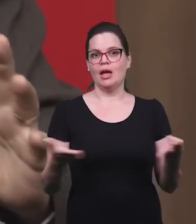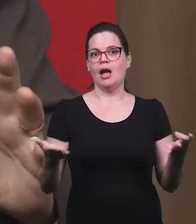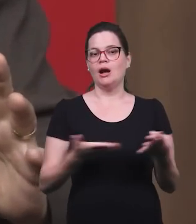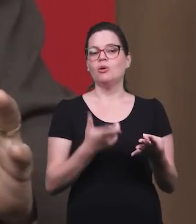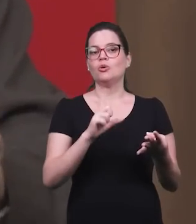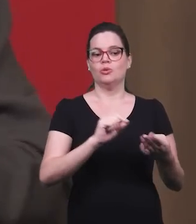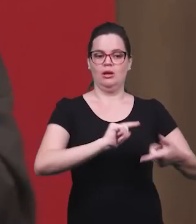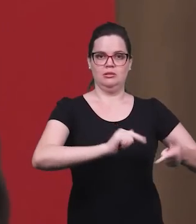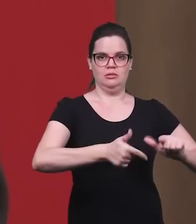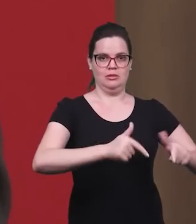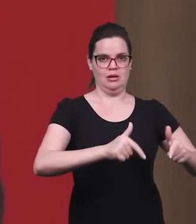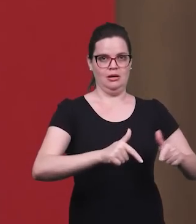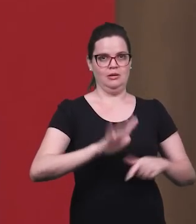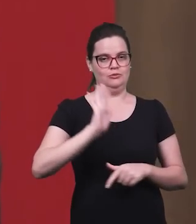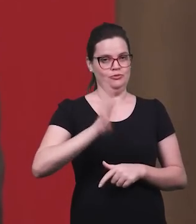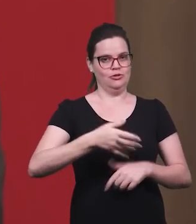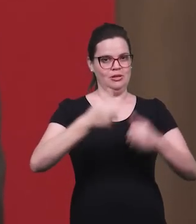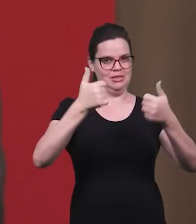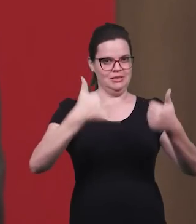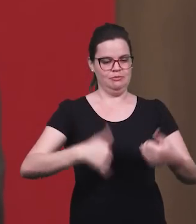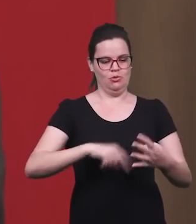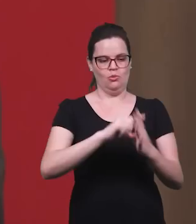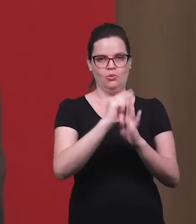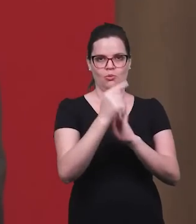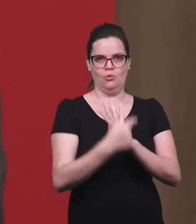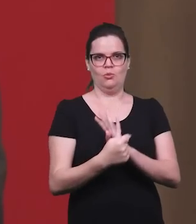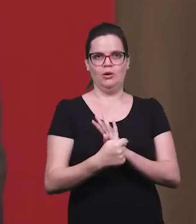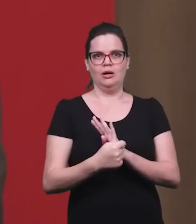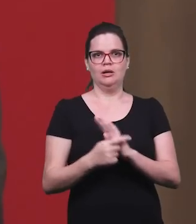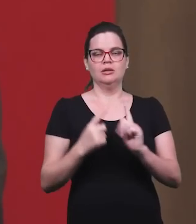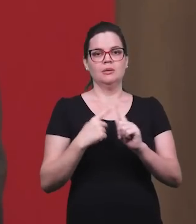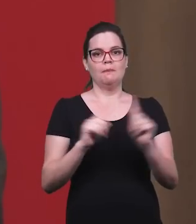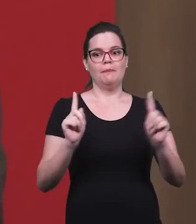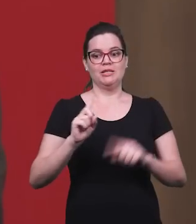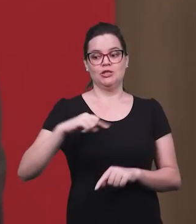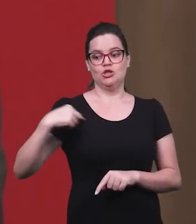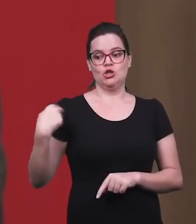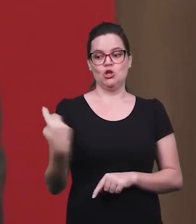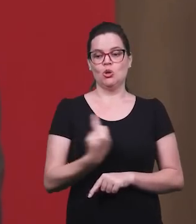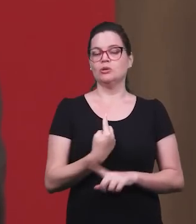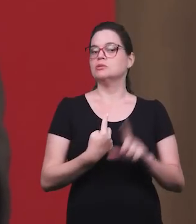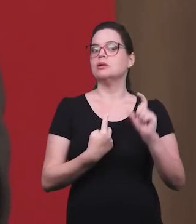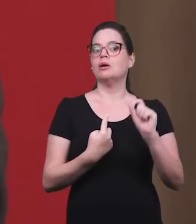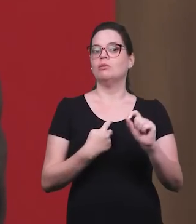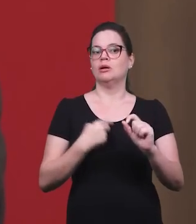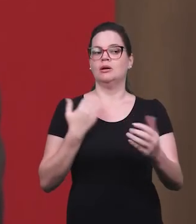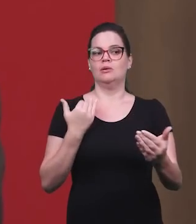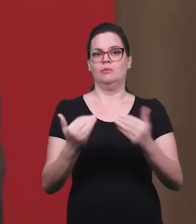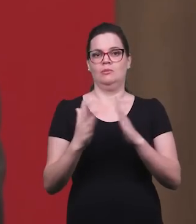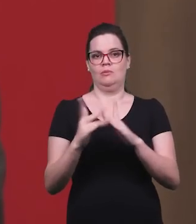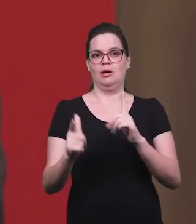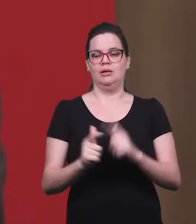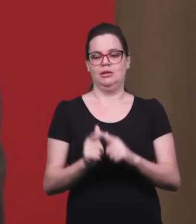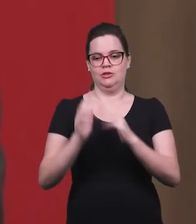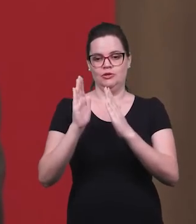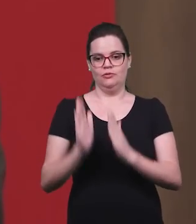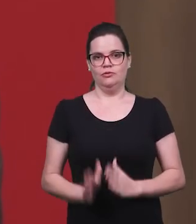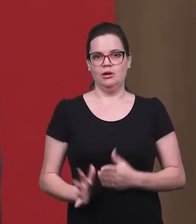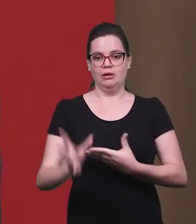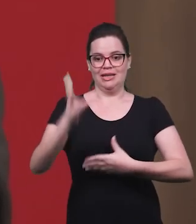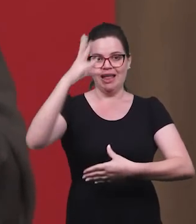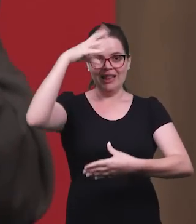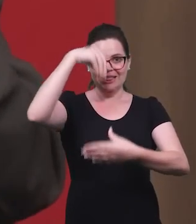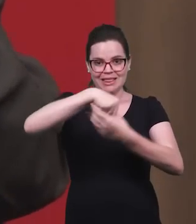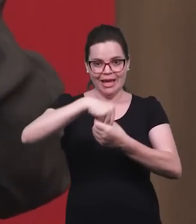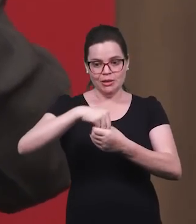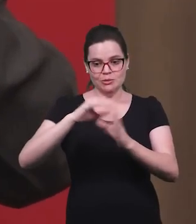outro lado, Israel. Mas lembramos que nós somos a igreja composta por todas as nações do